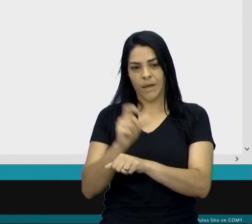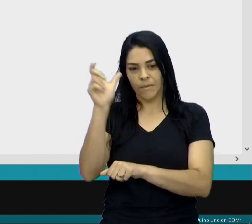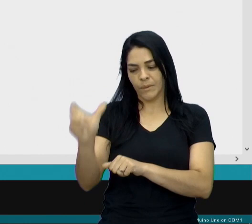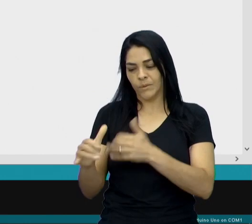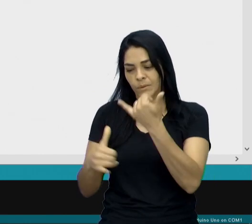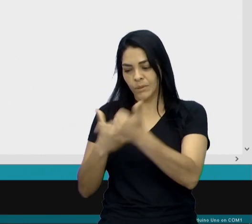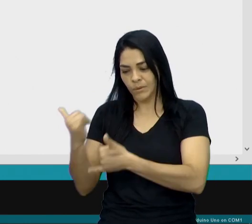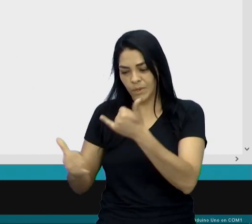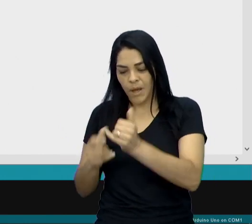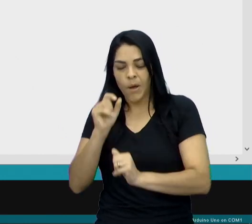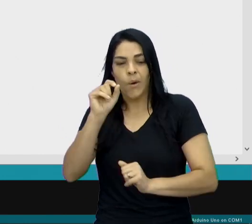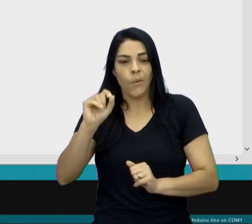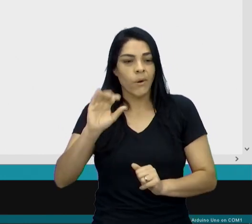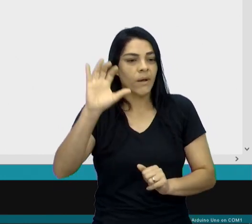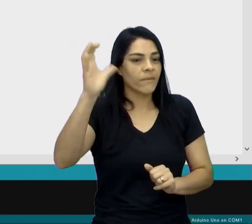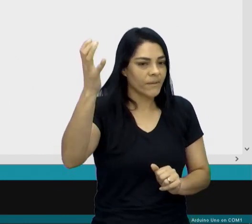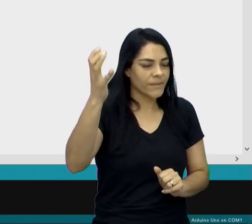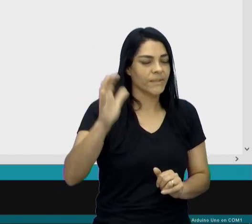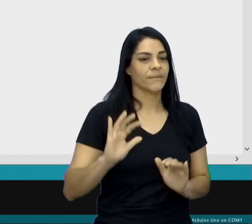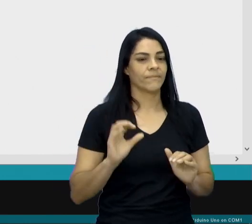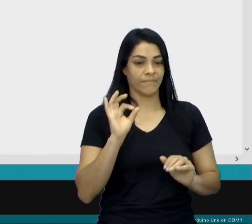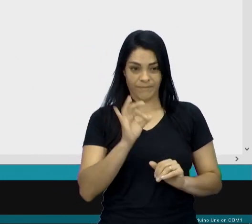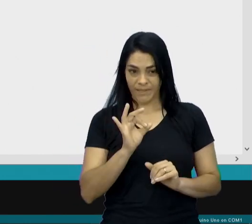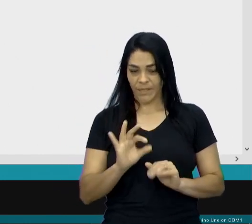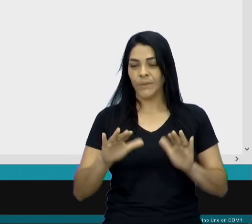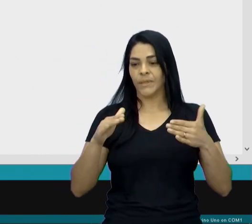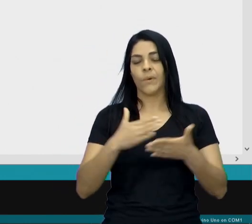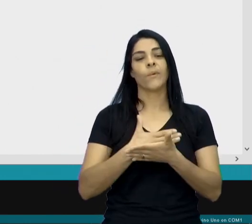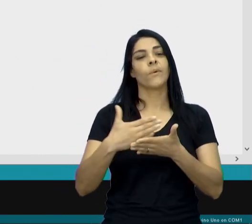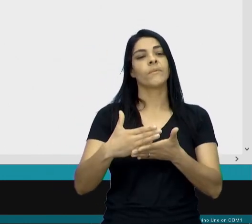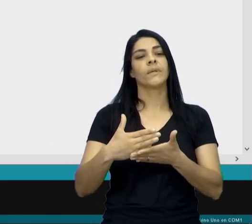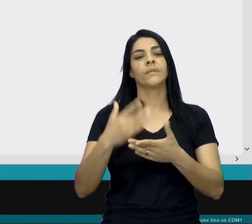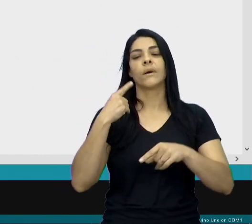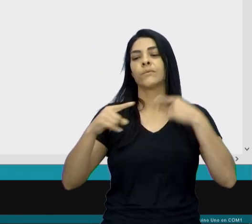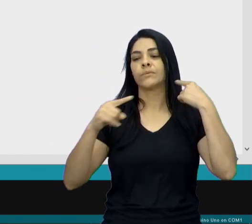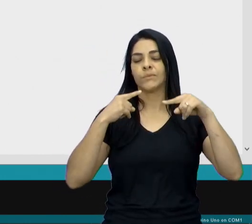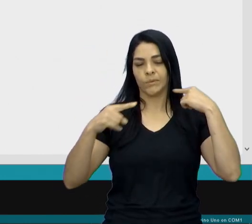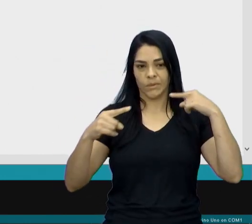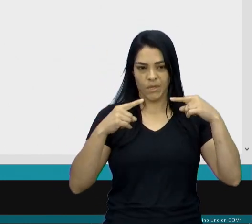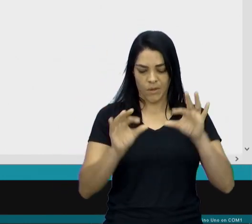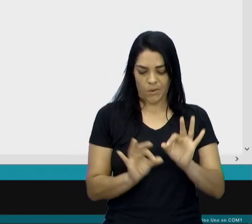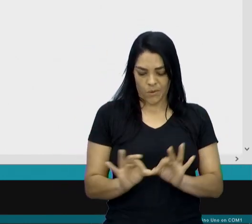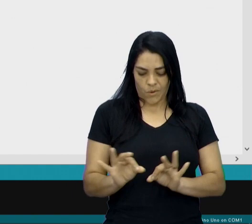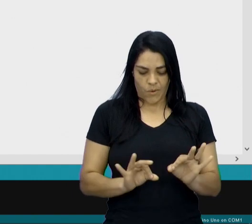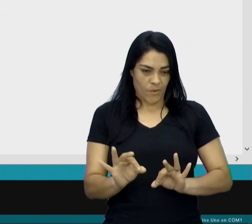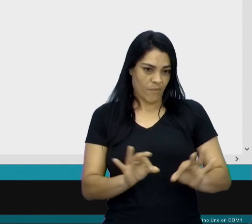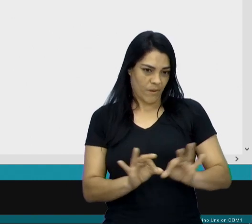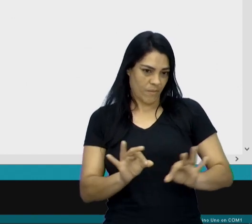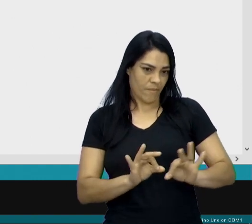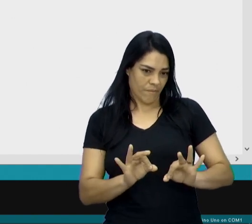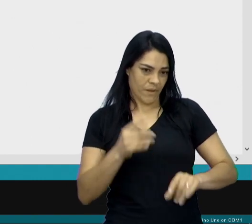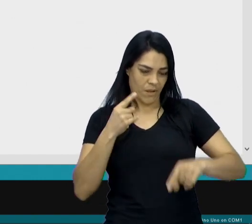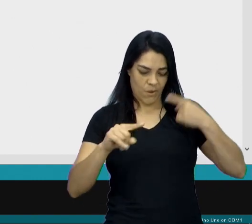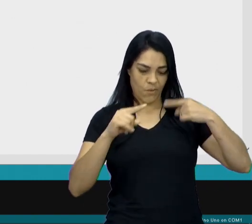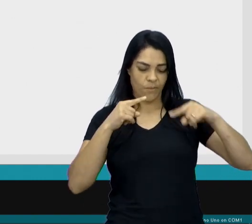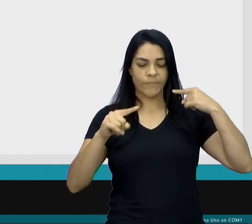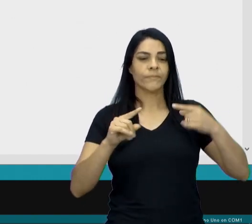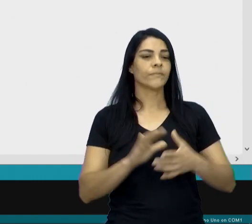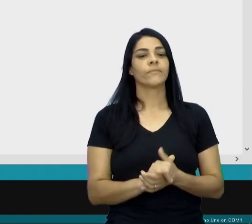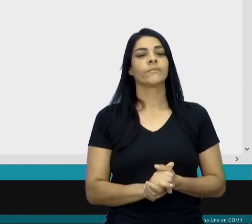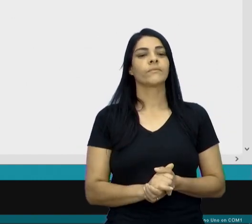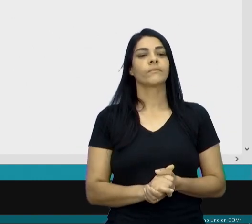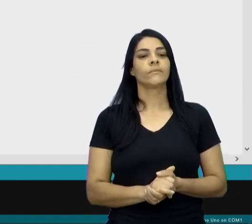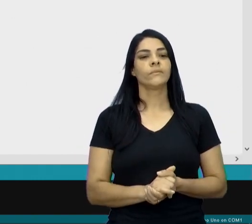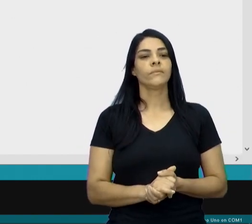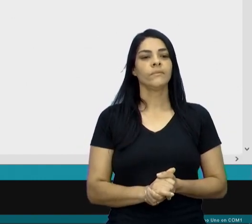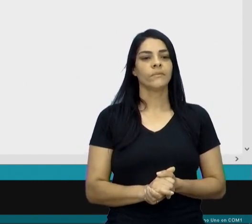acontecer, tá certo? Então, ó. Quando tocar o som de início, vamos programar aqui primeiramente o tom de início. Então, ó, void